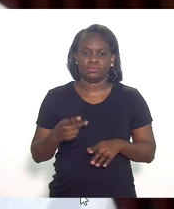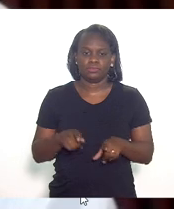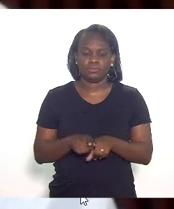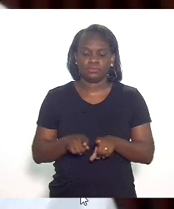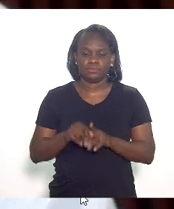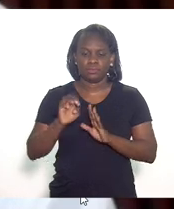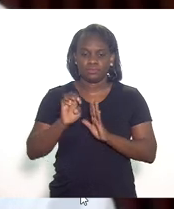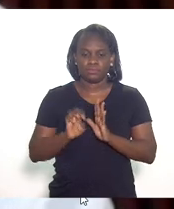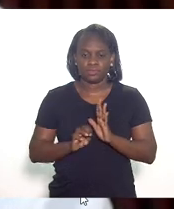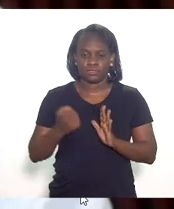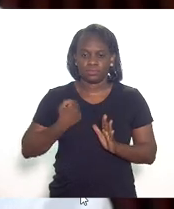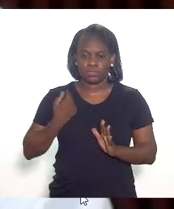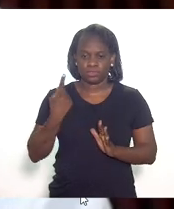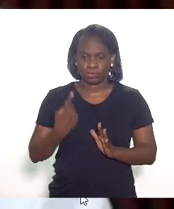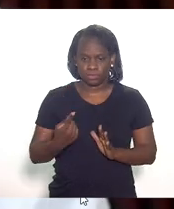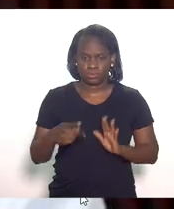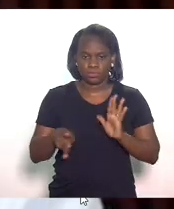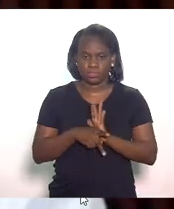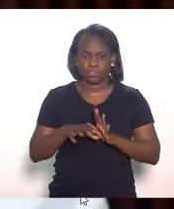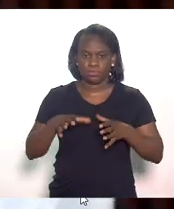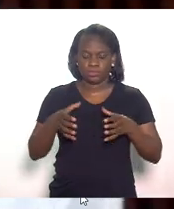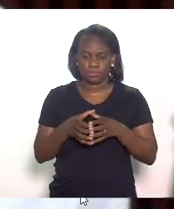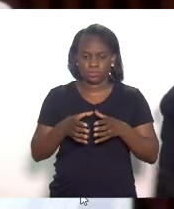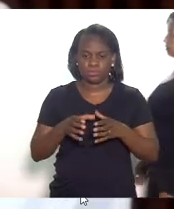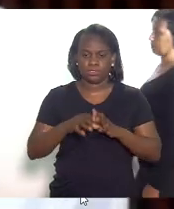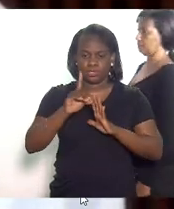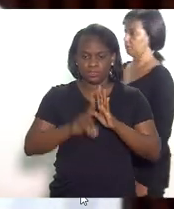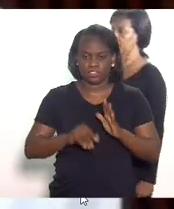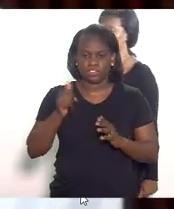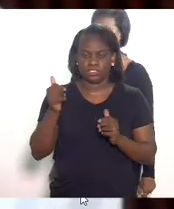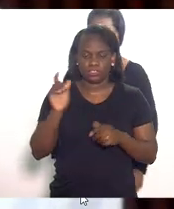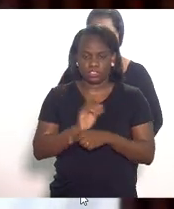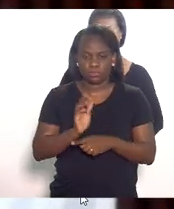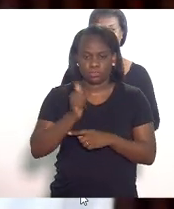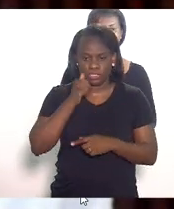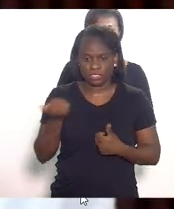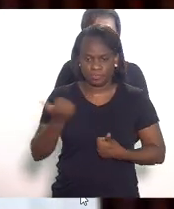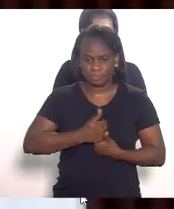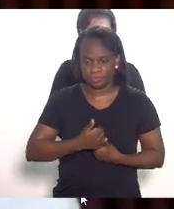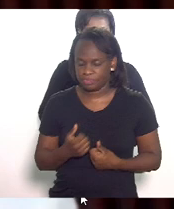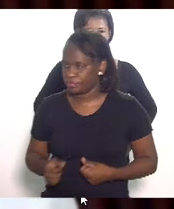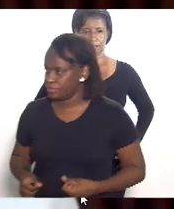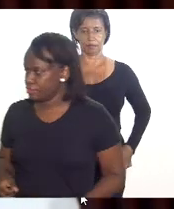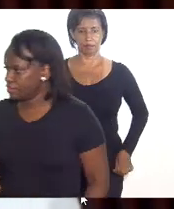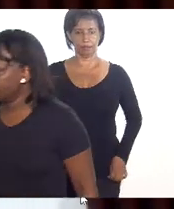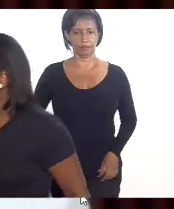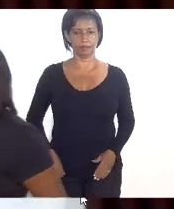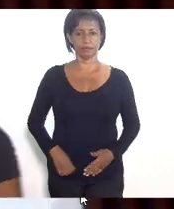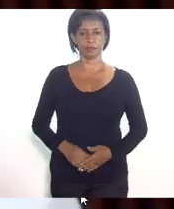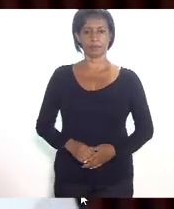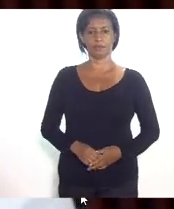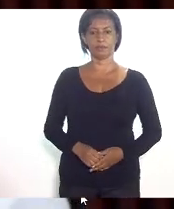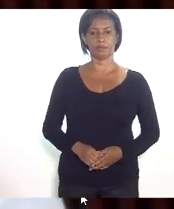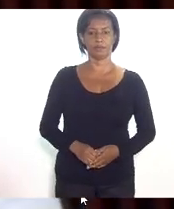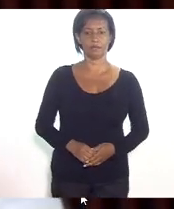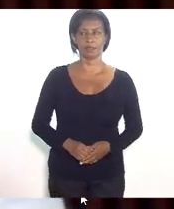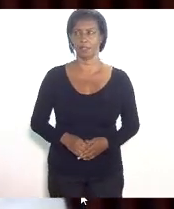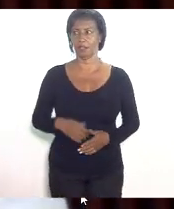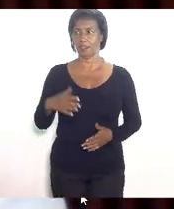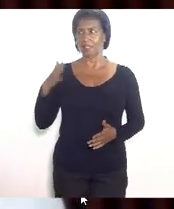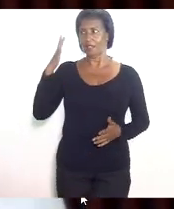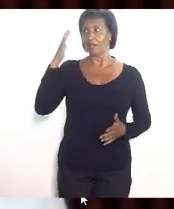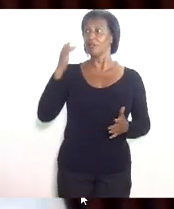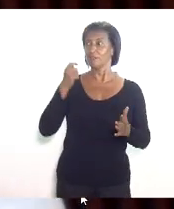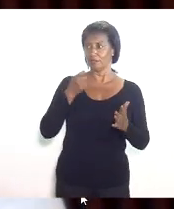emenda número 1 da comissão de defesa dos direitos da mulher, favorável com subemenda à emenda número 5, favorável com